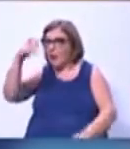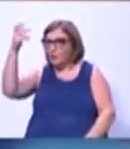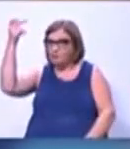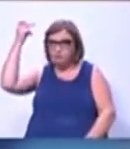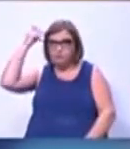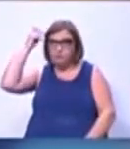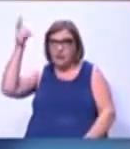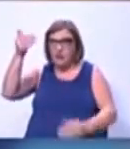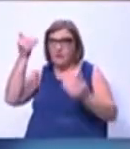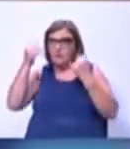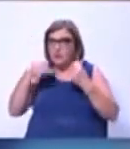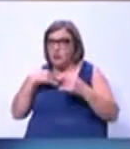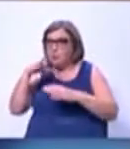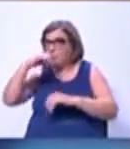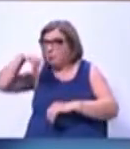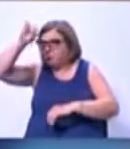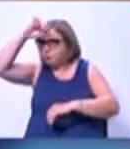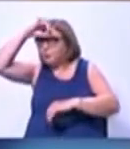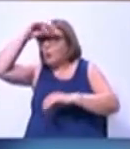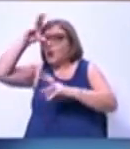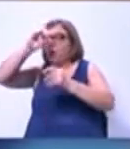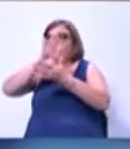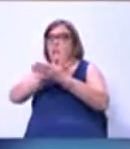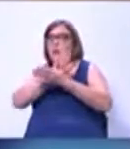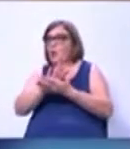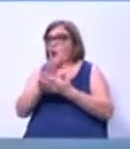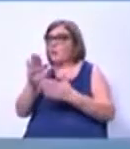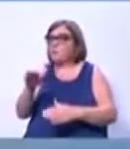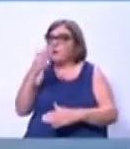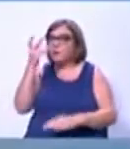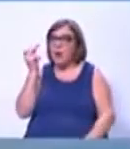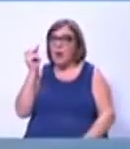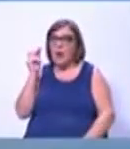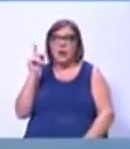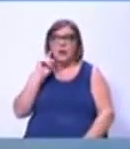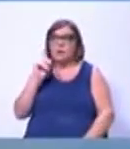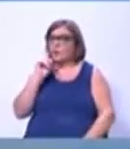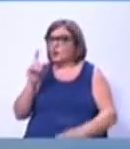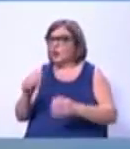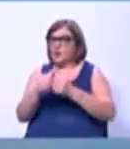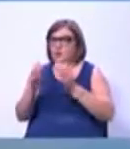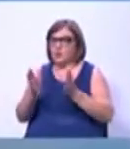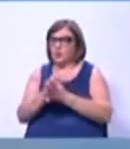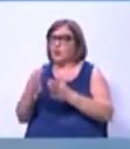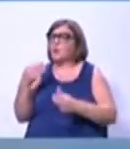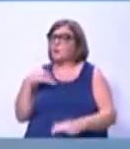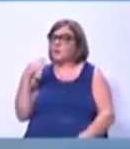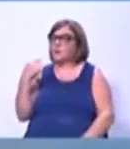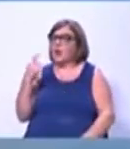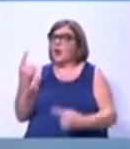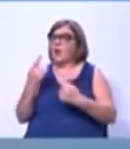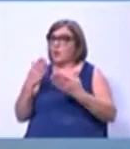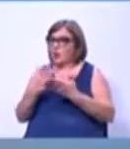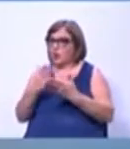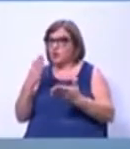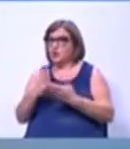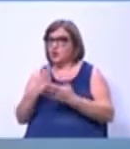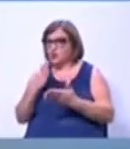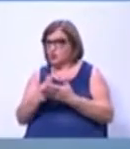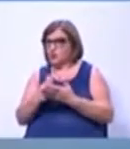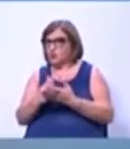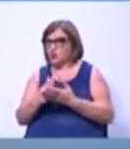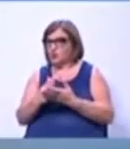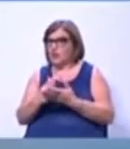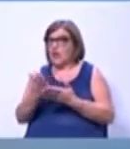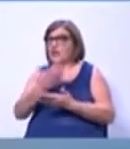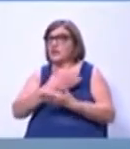destas informações. Eu desconhecia totalmente isso. Os primeiros anos são fundamentais para tudo. E, efetivamente, inclusive existem alguns estudos com antigos